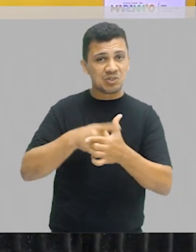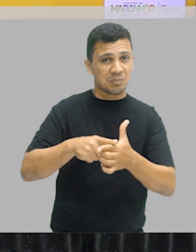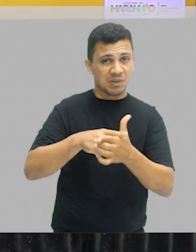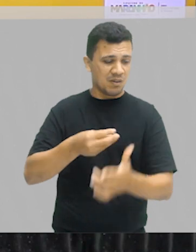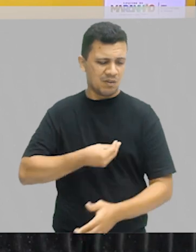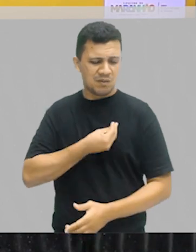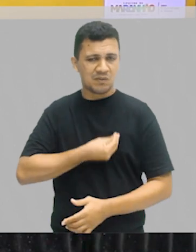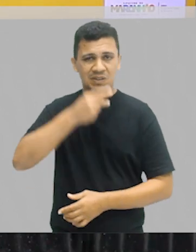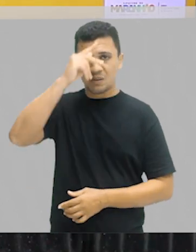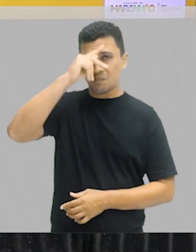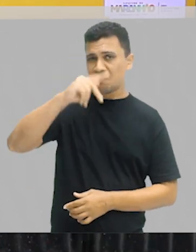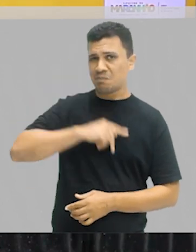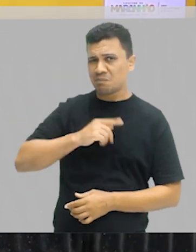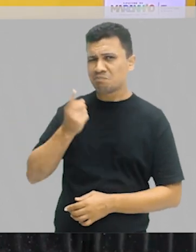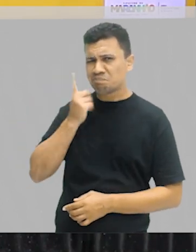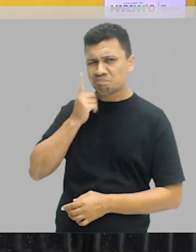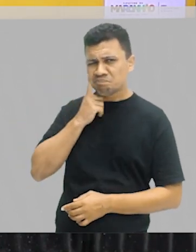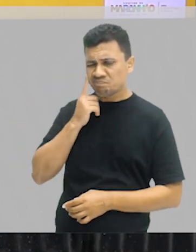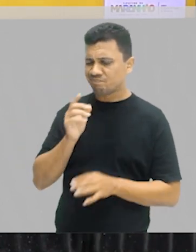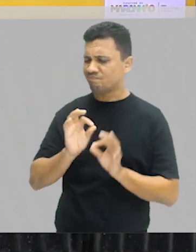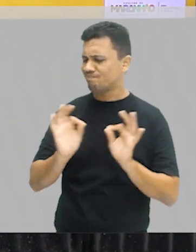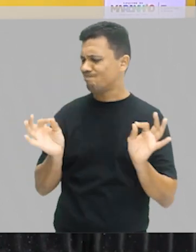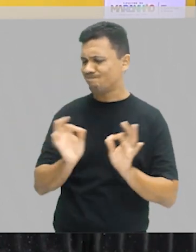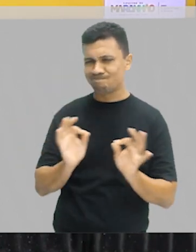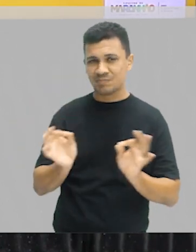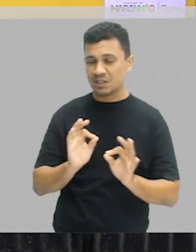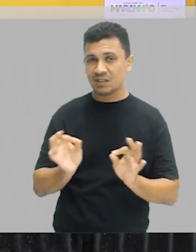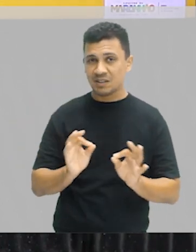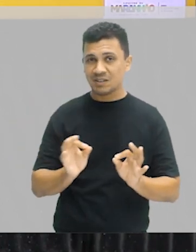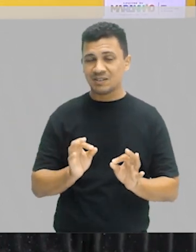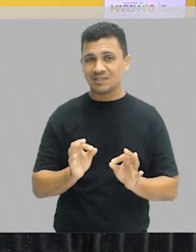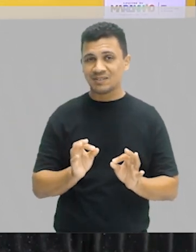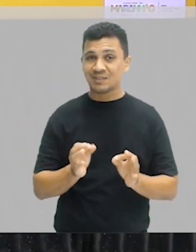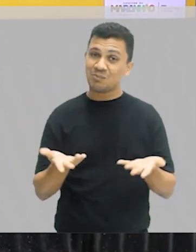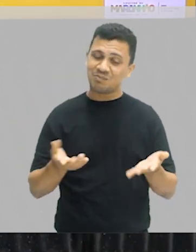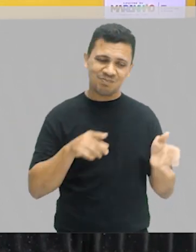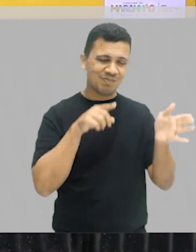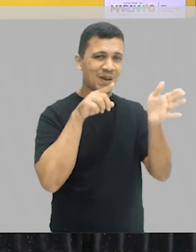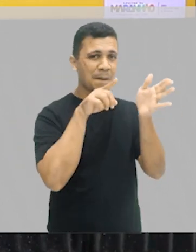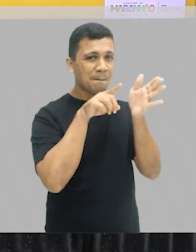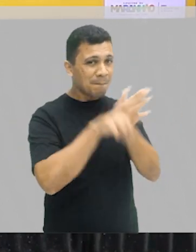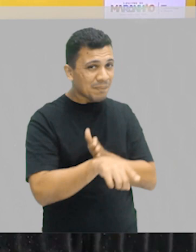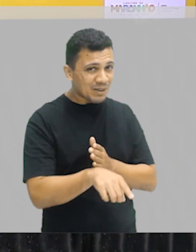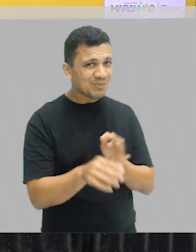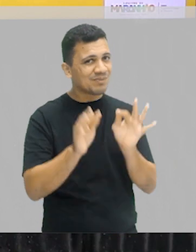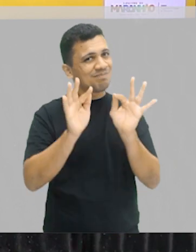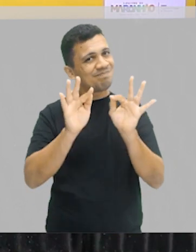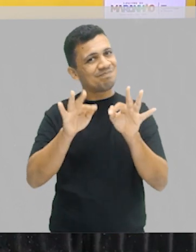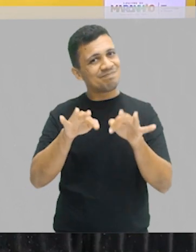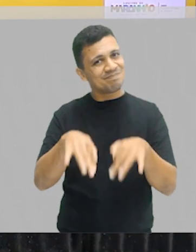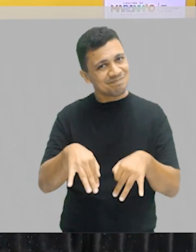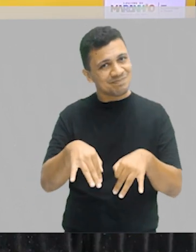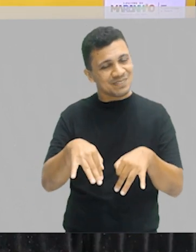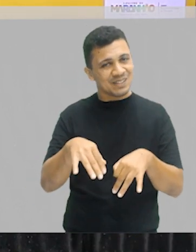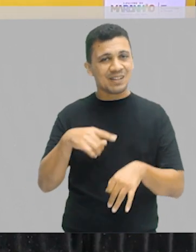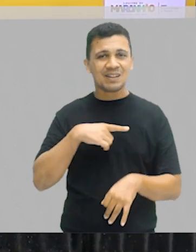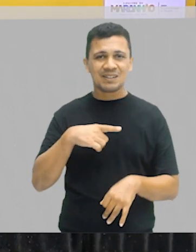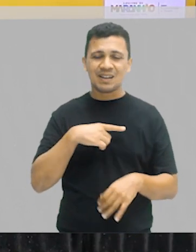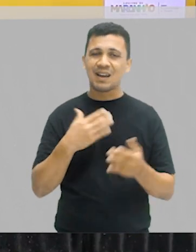de cogitação. Então, com essa explicação, a gente termina mais uma questão com essa